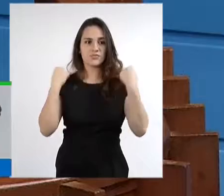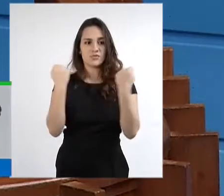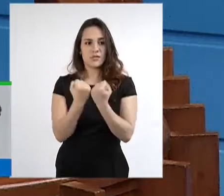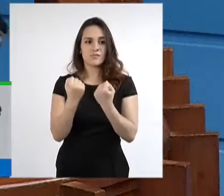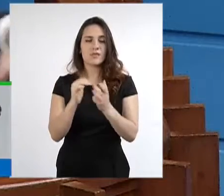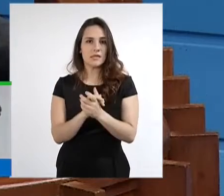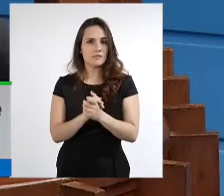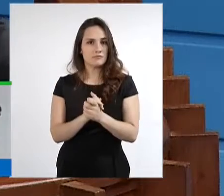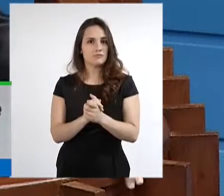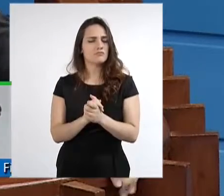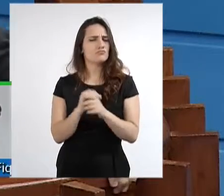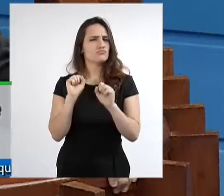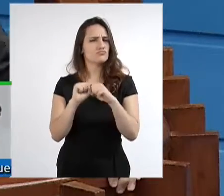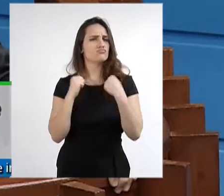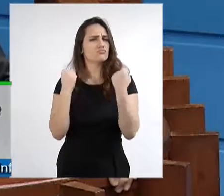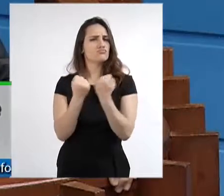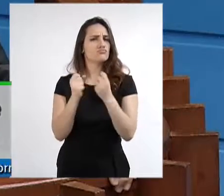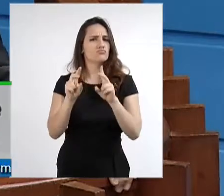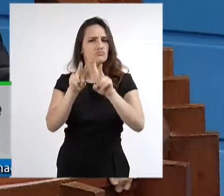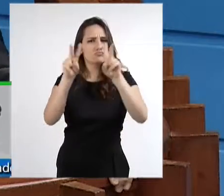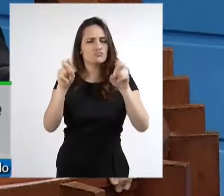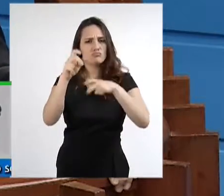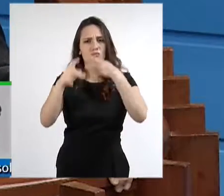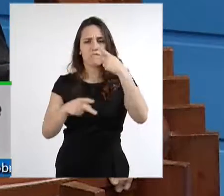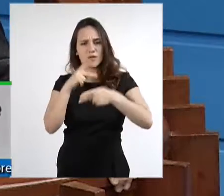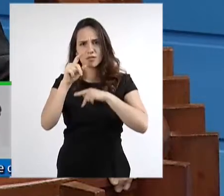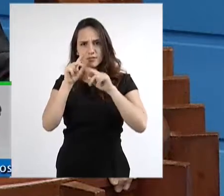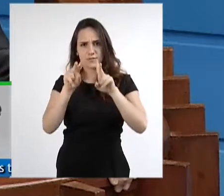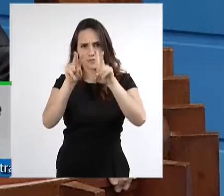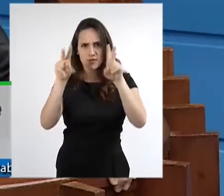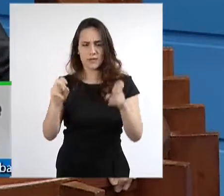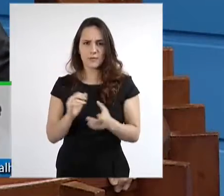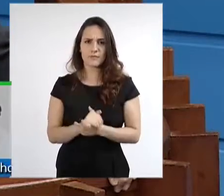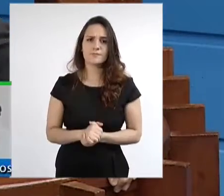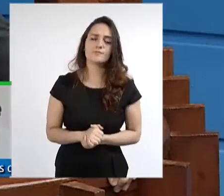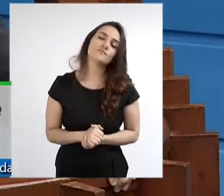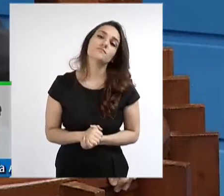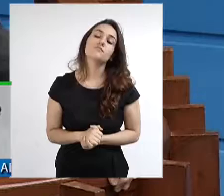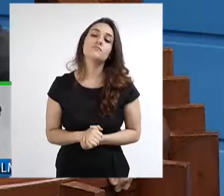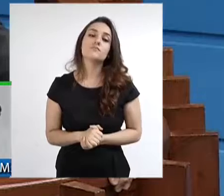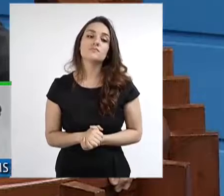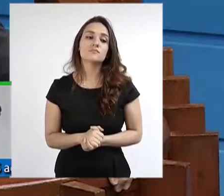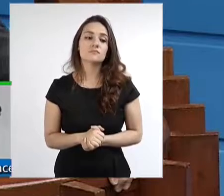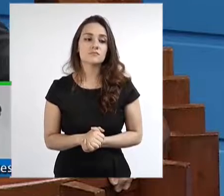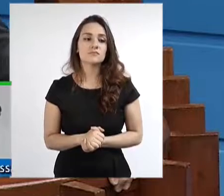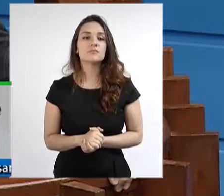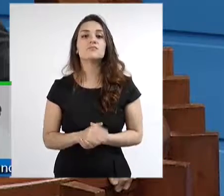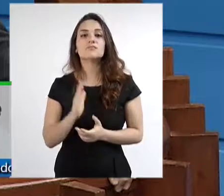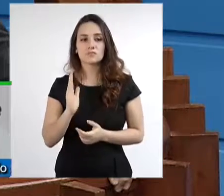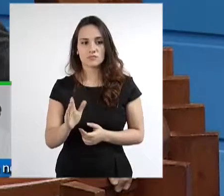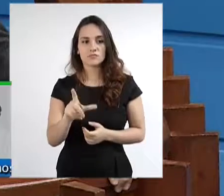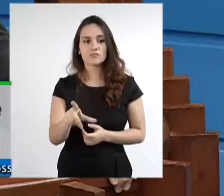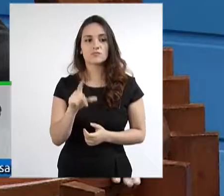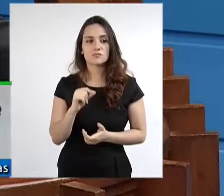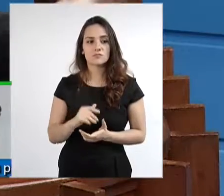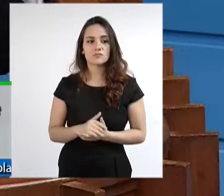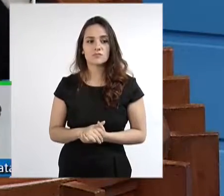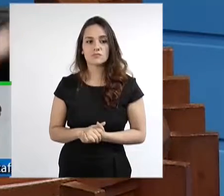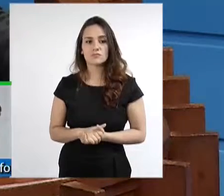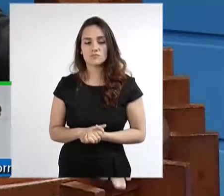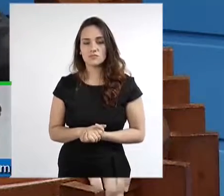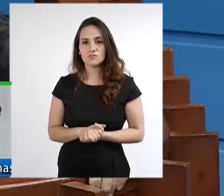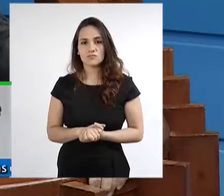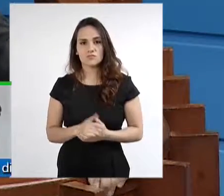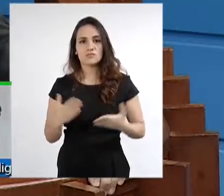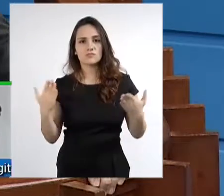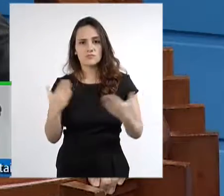seminário que vai tratar de um tema que foi selecionado no